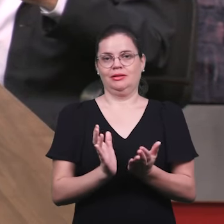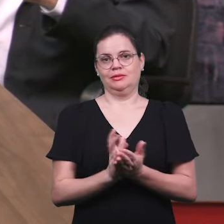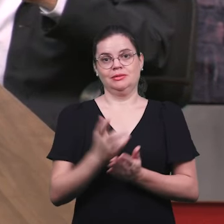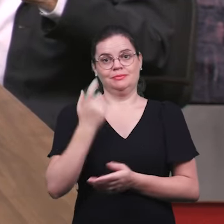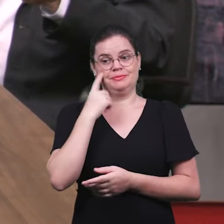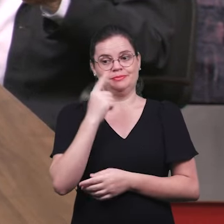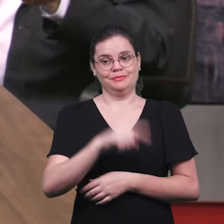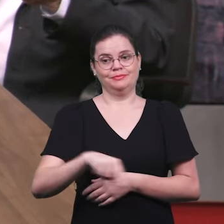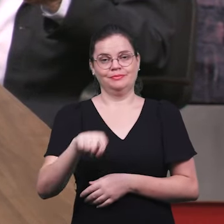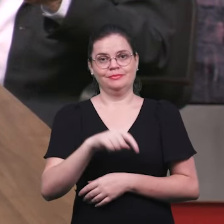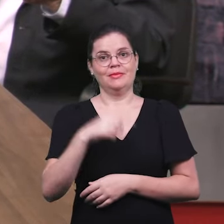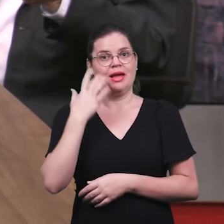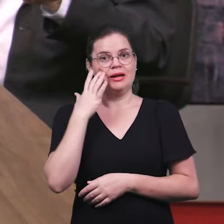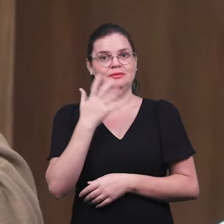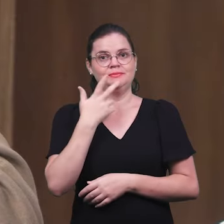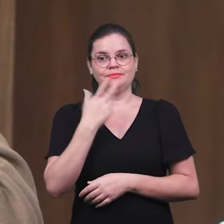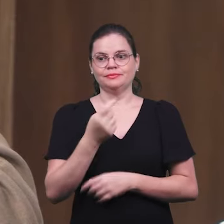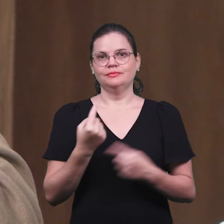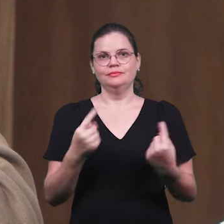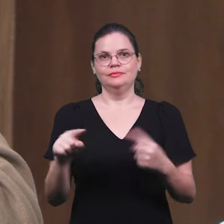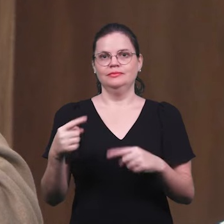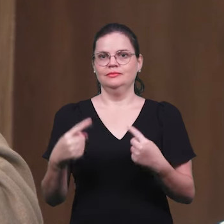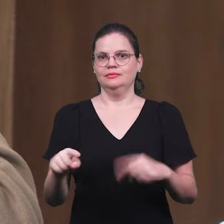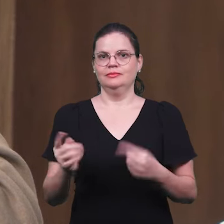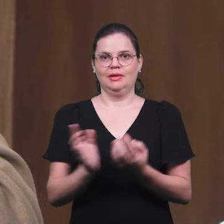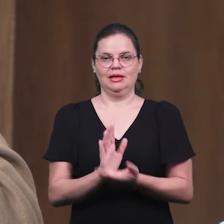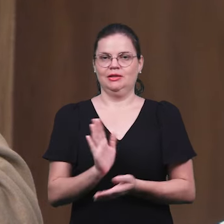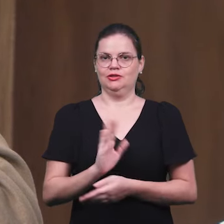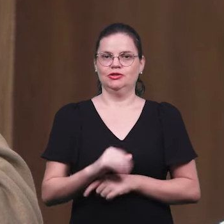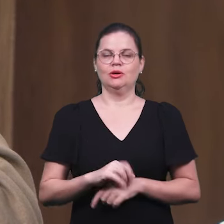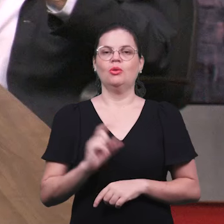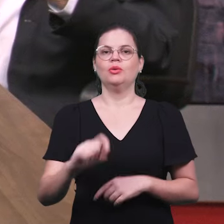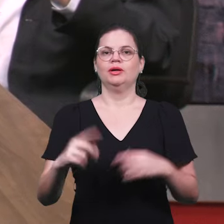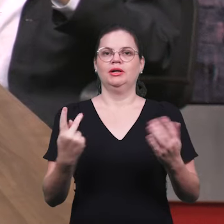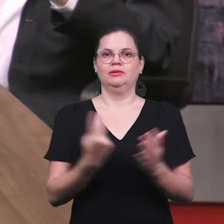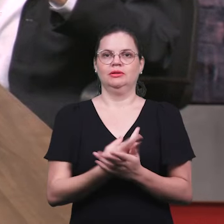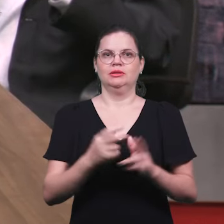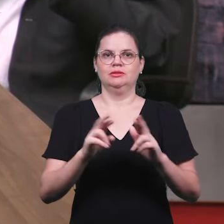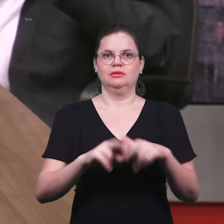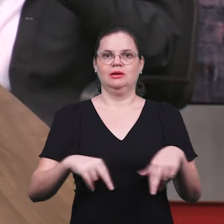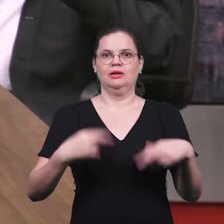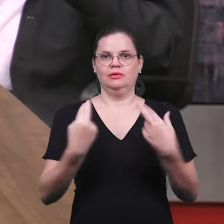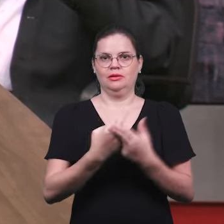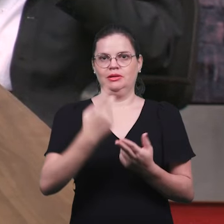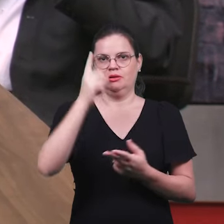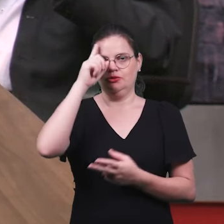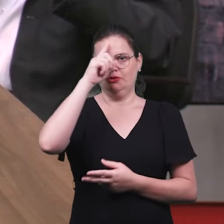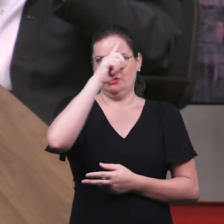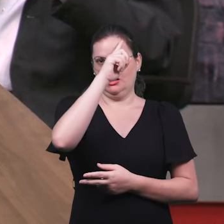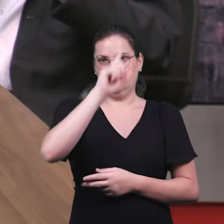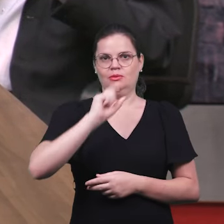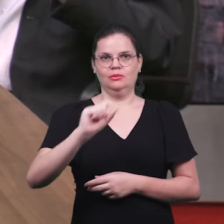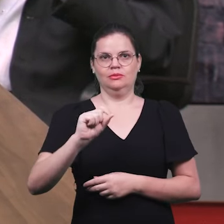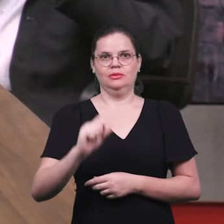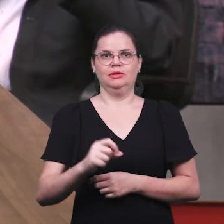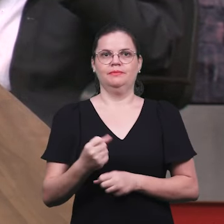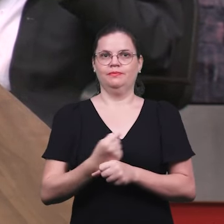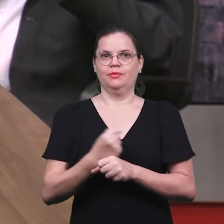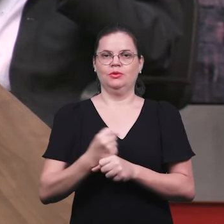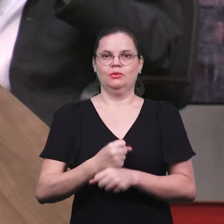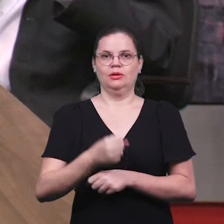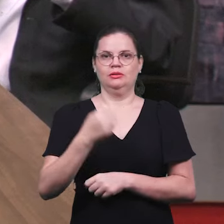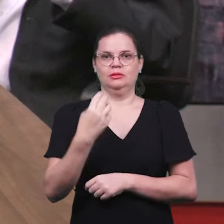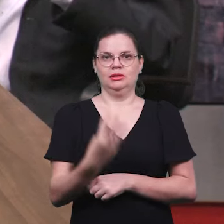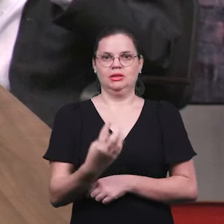Que não foi, mas pelo menos ele não perseguiu os cristãos, né? O que ele fez no Edito de Milão? Então, em 312,